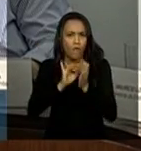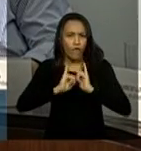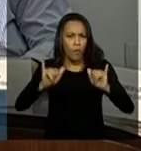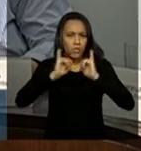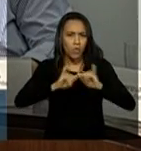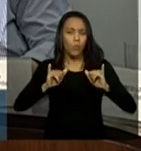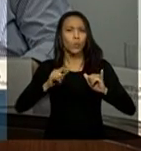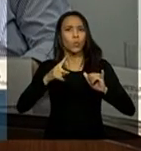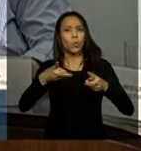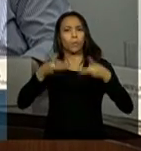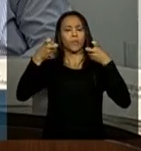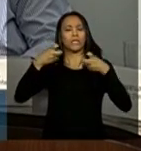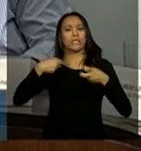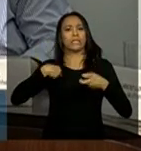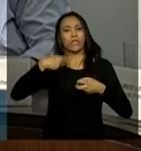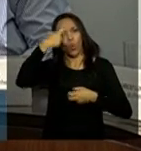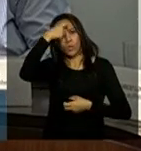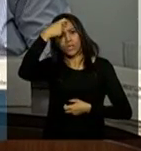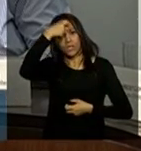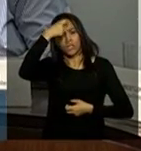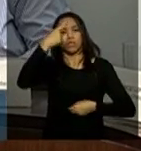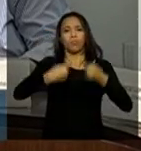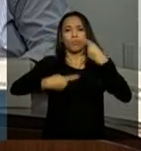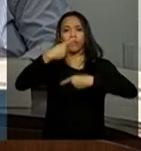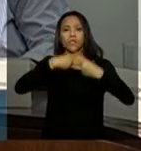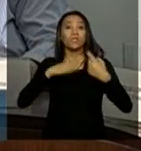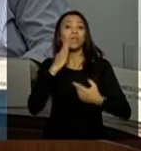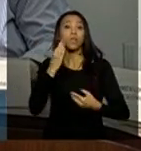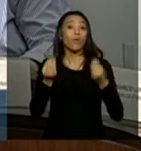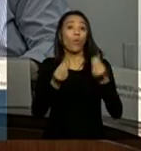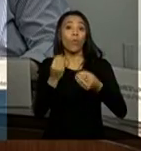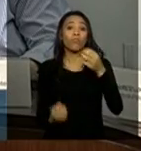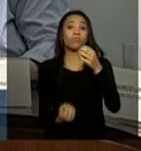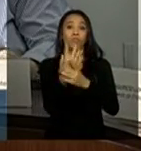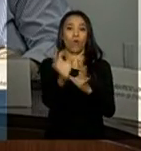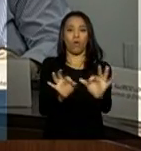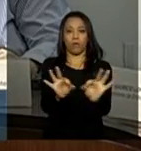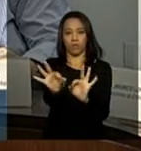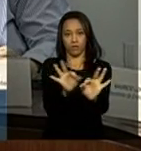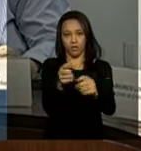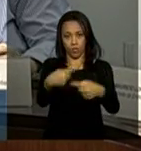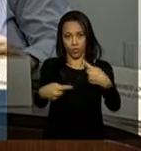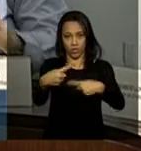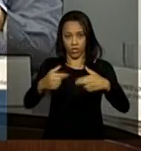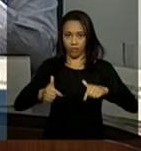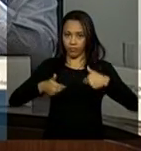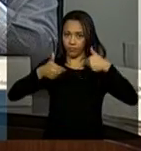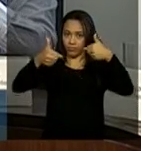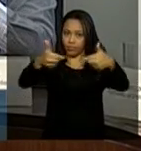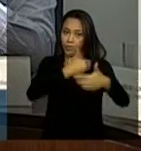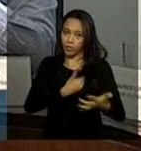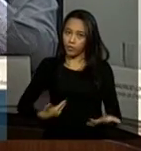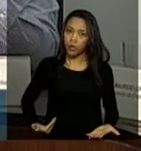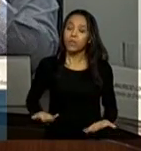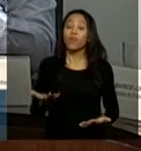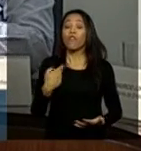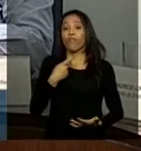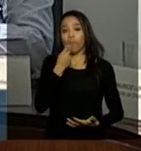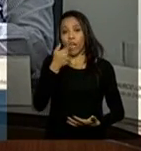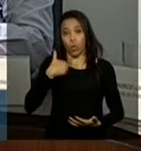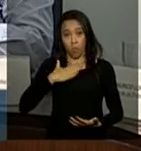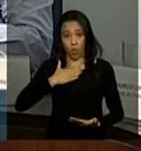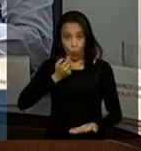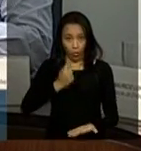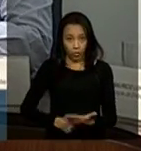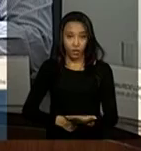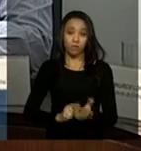nos permitir ter mais consciência política e implementar políticas públicas. E queria reafirmar aqui o meu compromisso público de